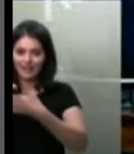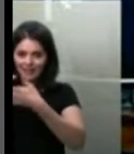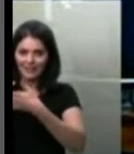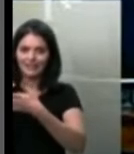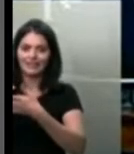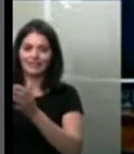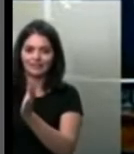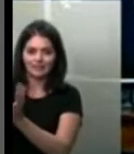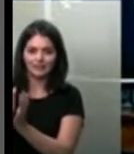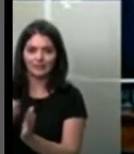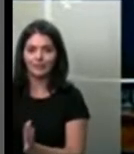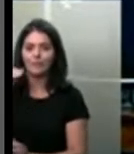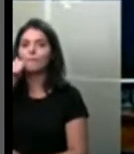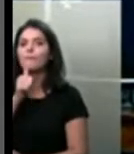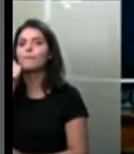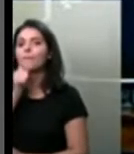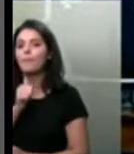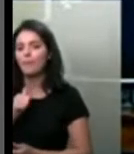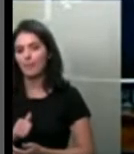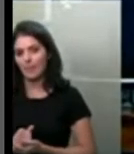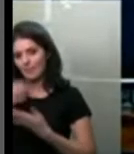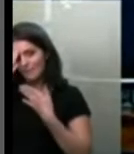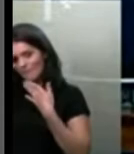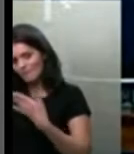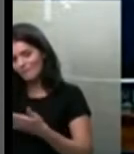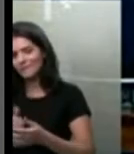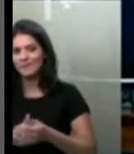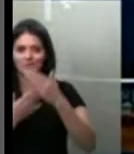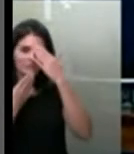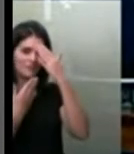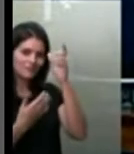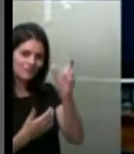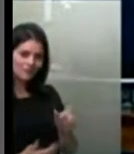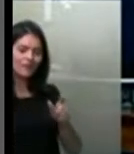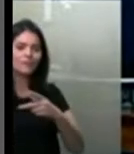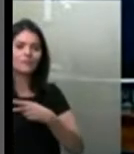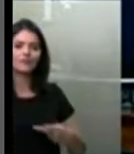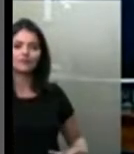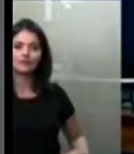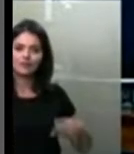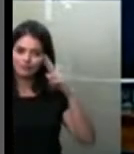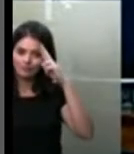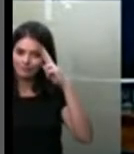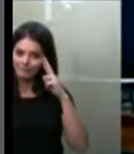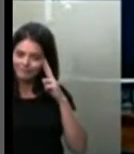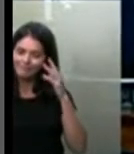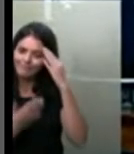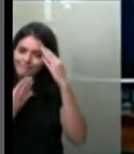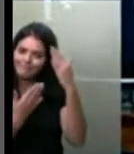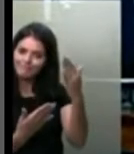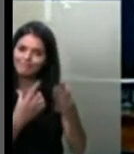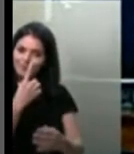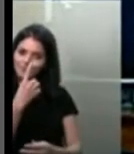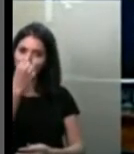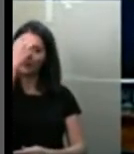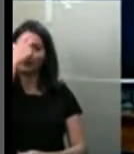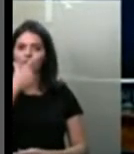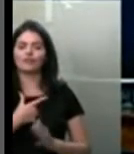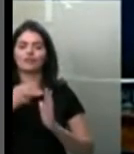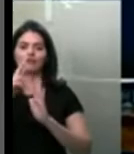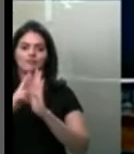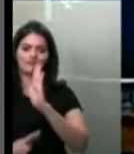da bancada feminina e a Vossa Excelência Presidente por me delegar